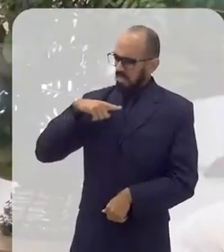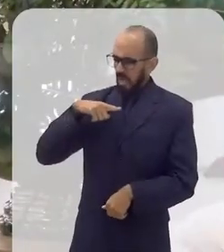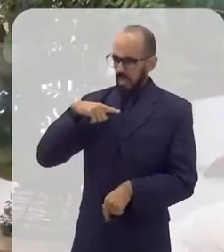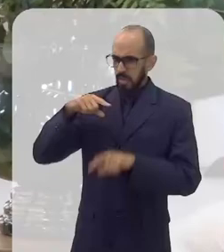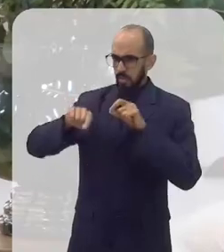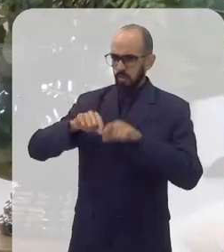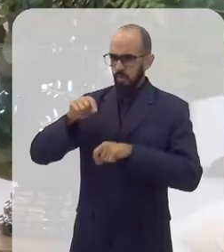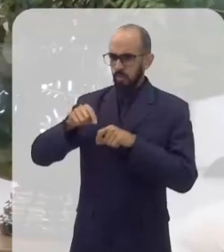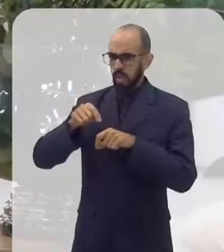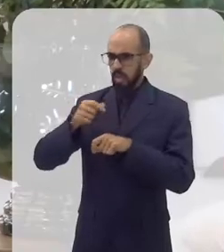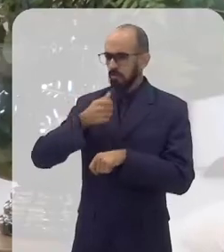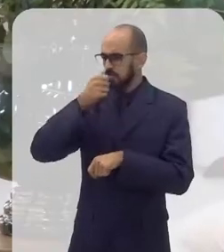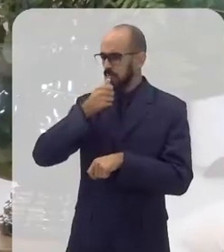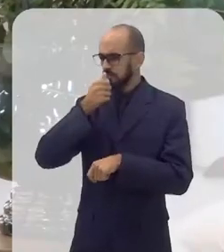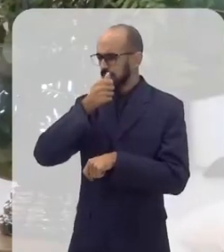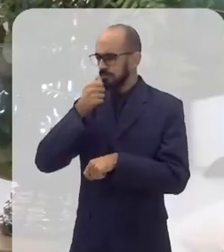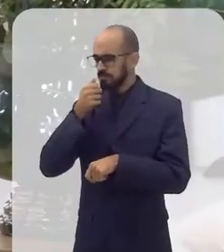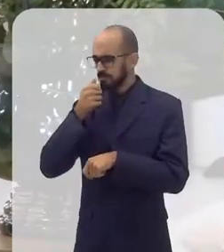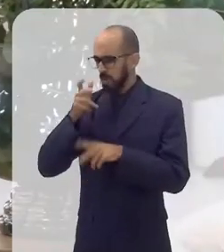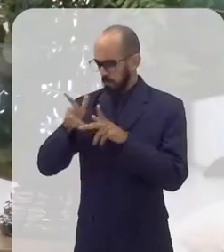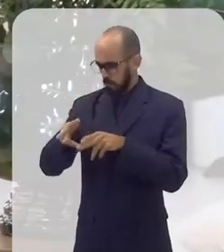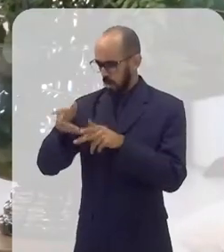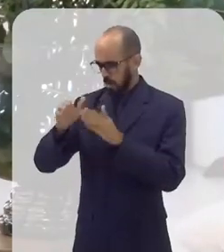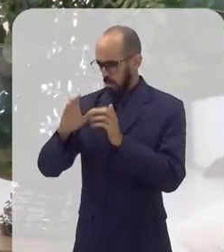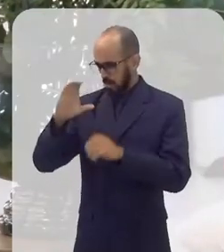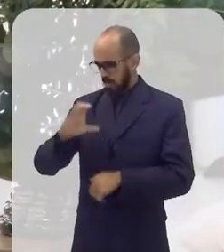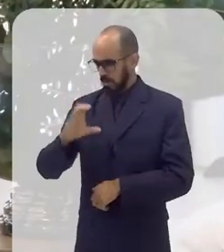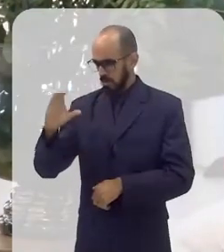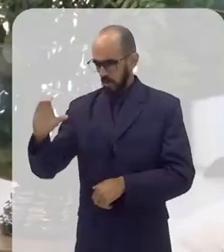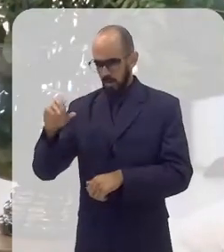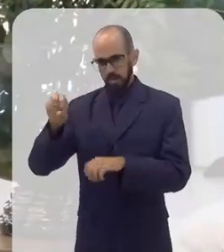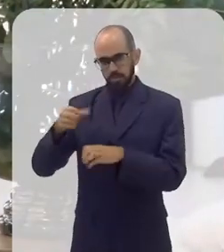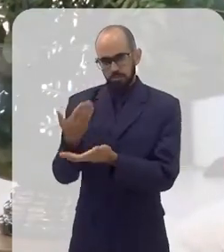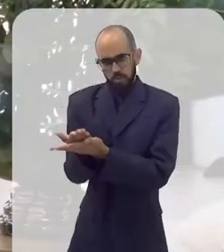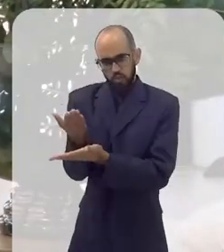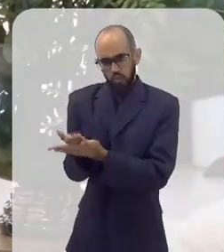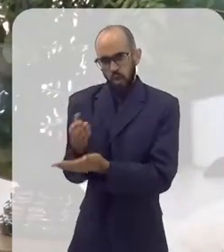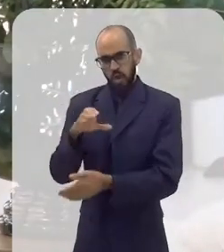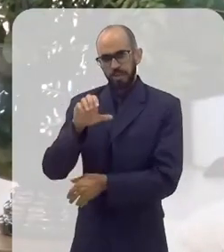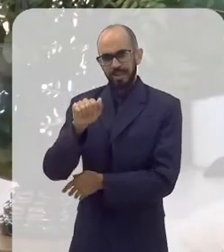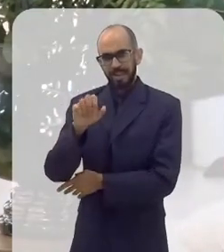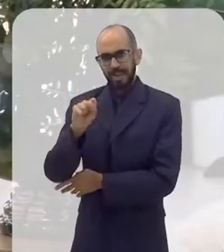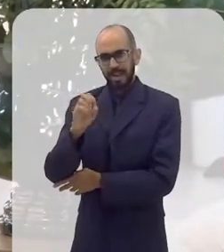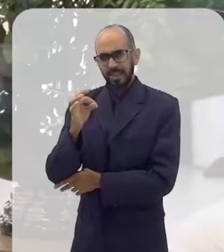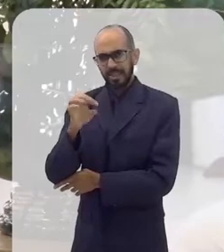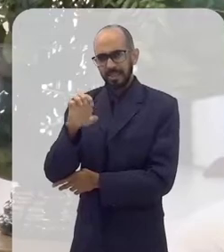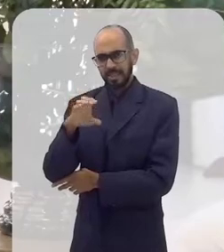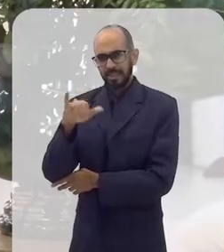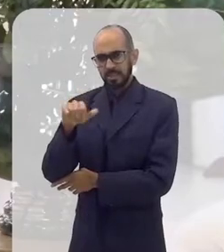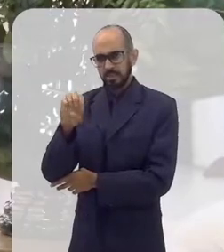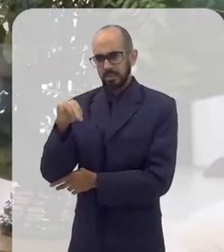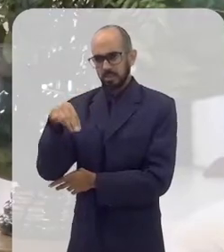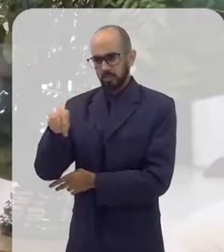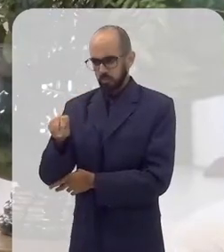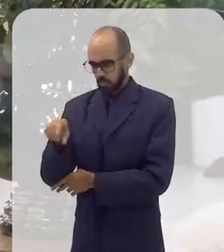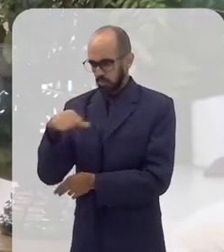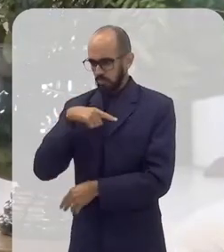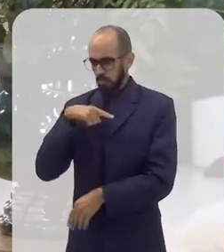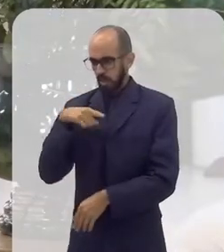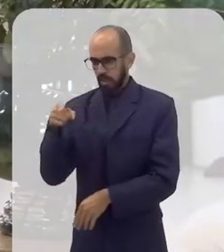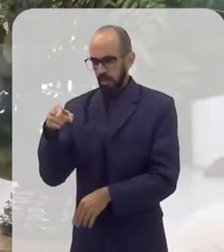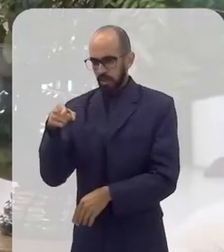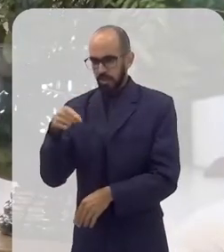de catecismo, como existe na Igreja Católica? Uma escolinha para os ensinamentos